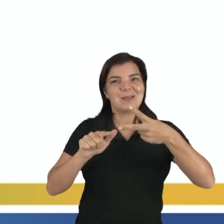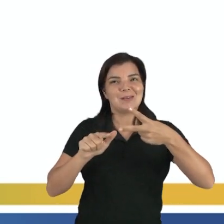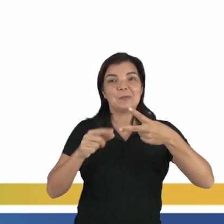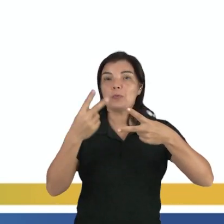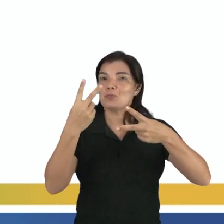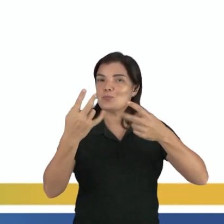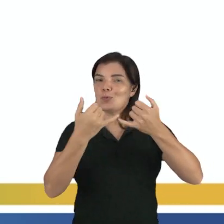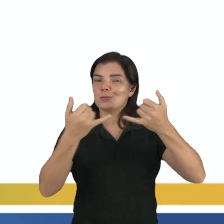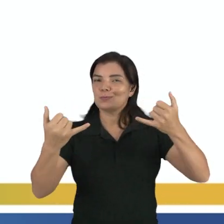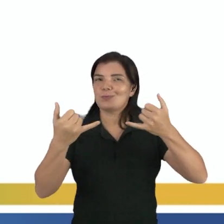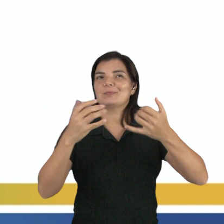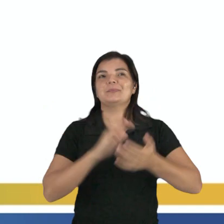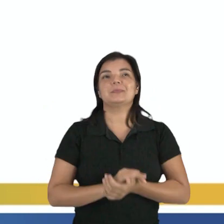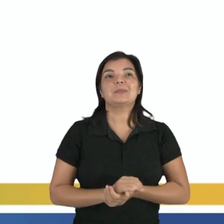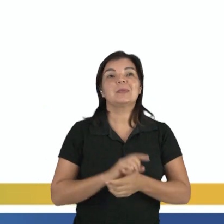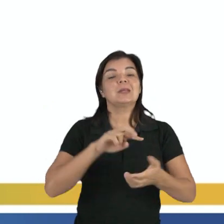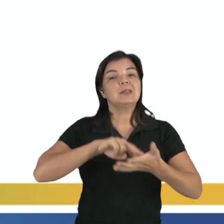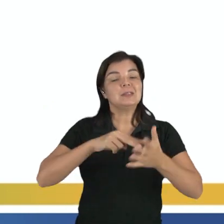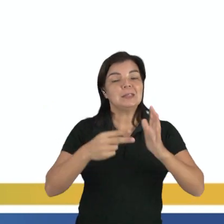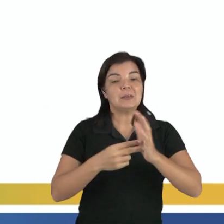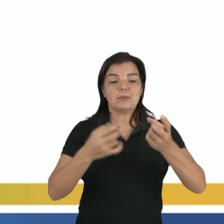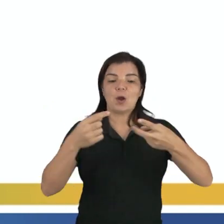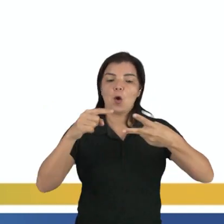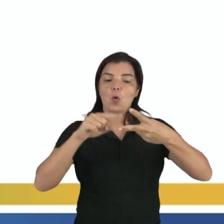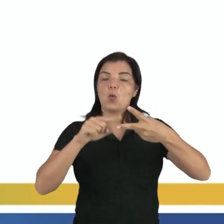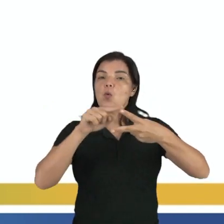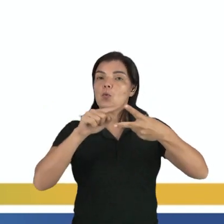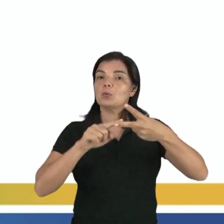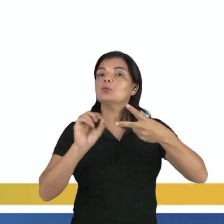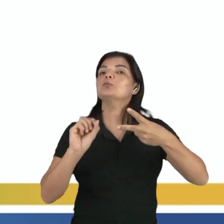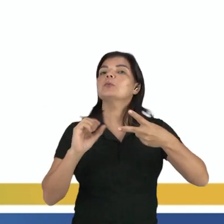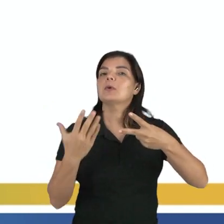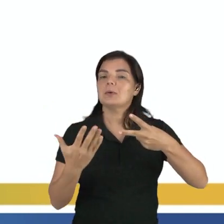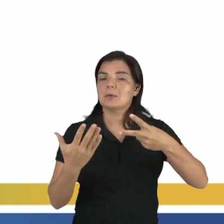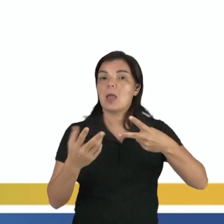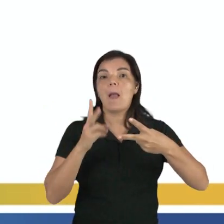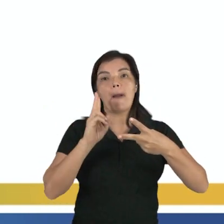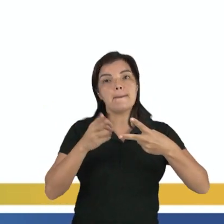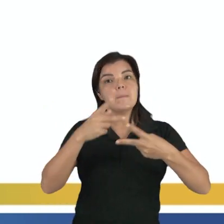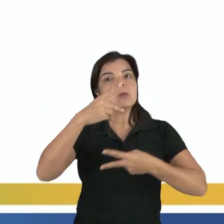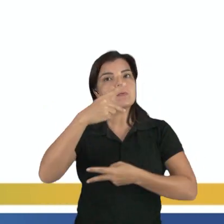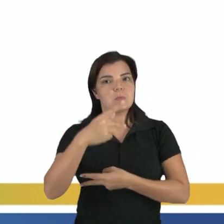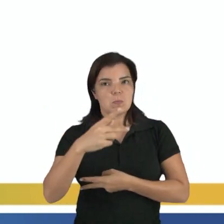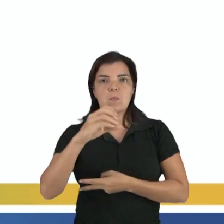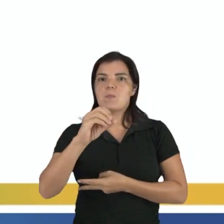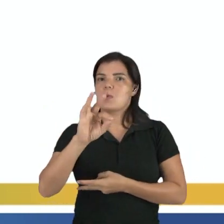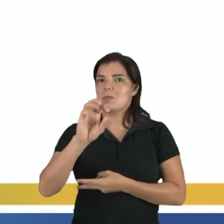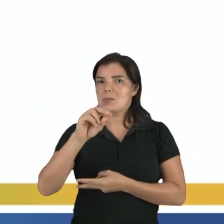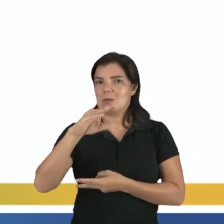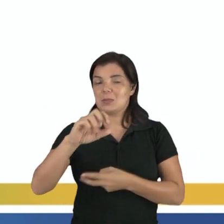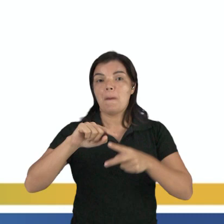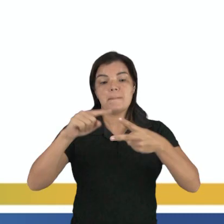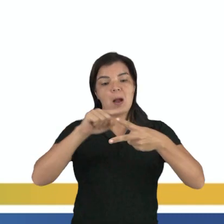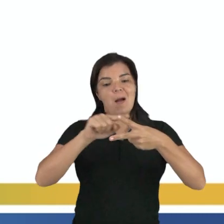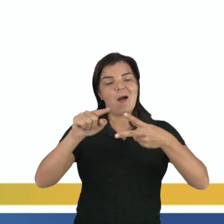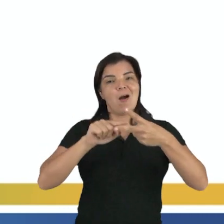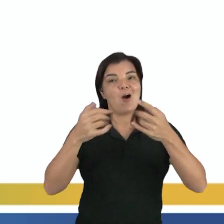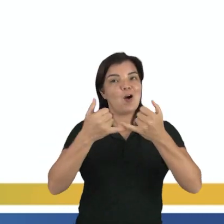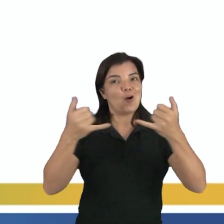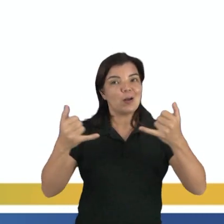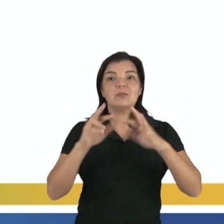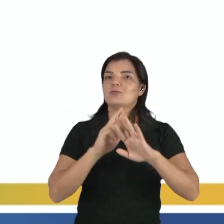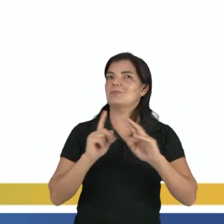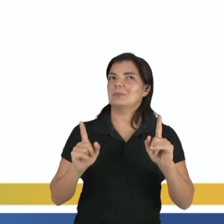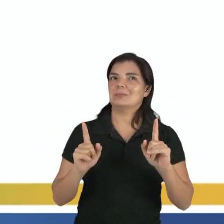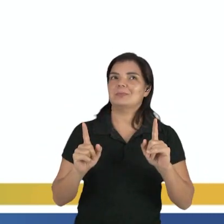paralelo pessoal uma associação em paralelo que que acontece é o mesmo potencial só que as correntes elas